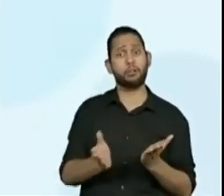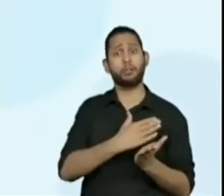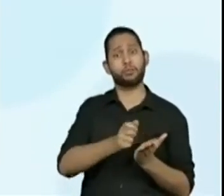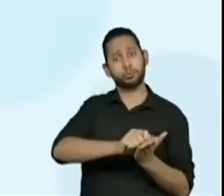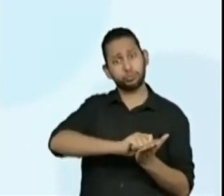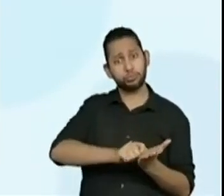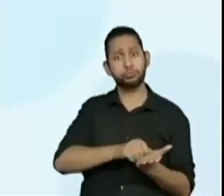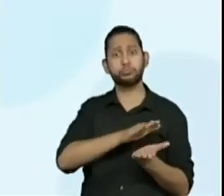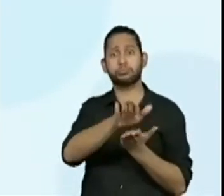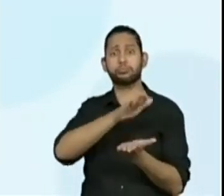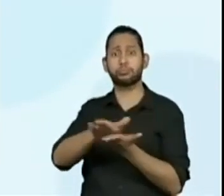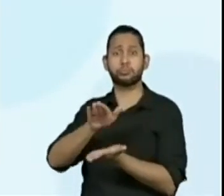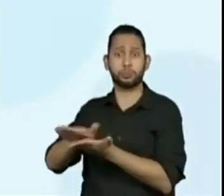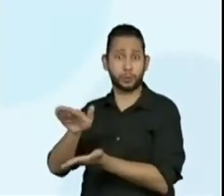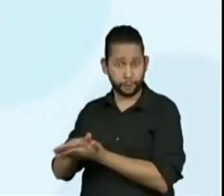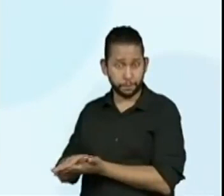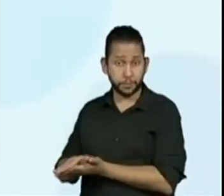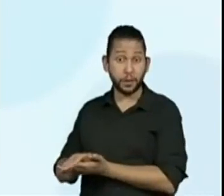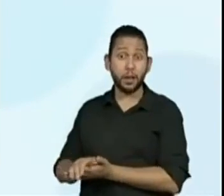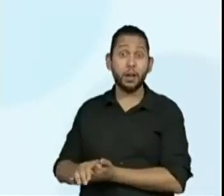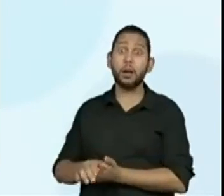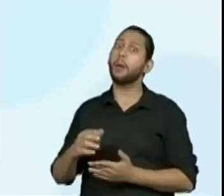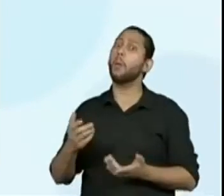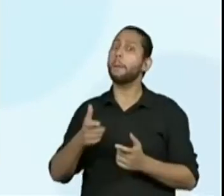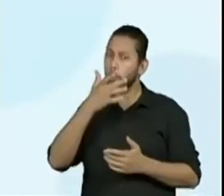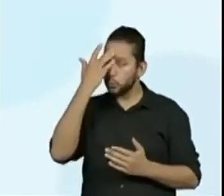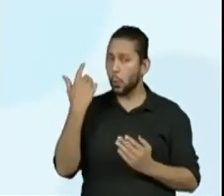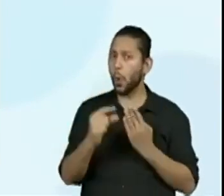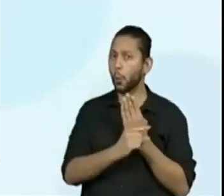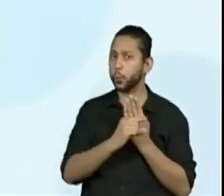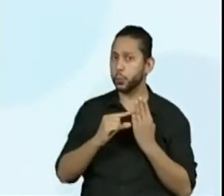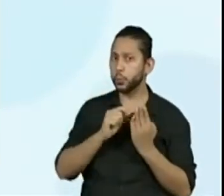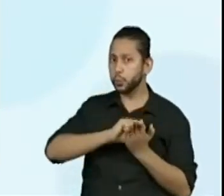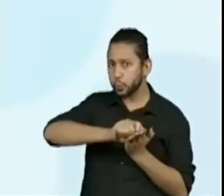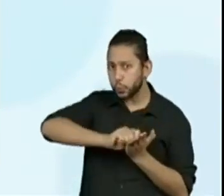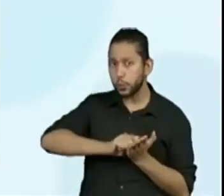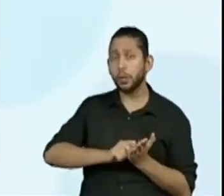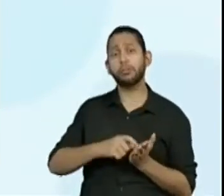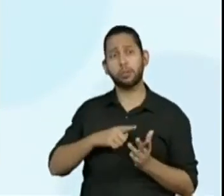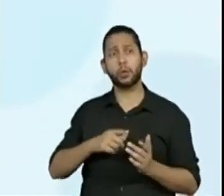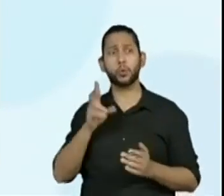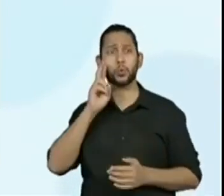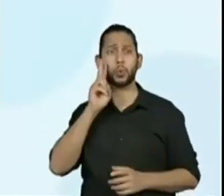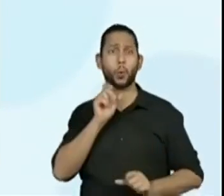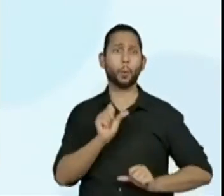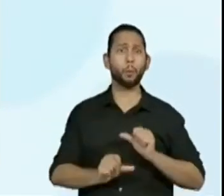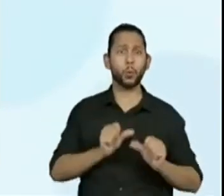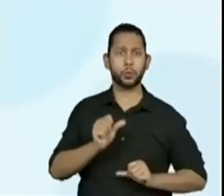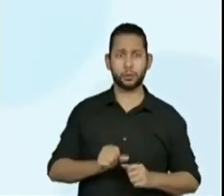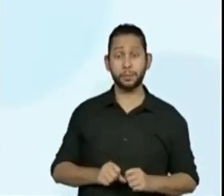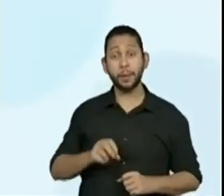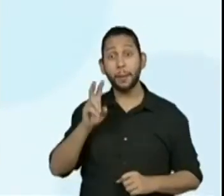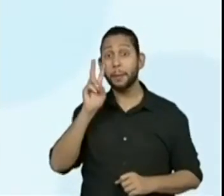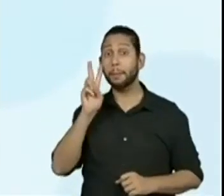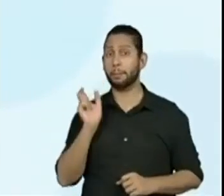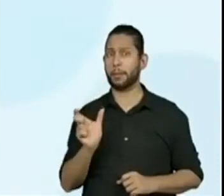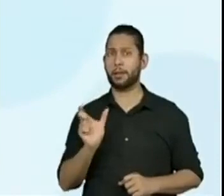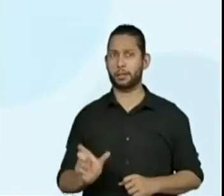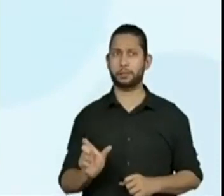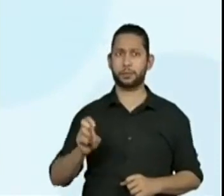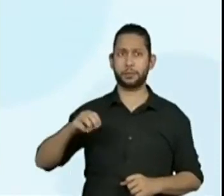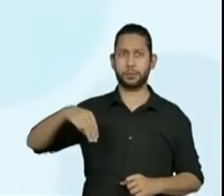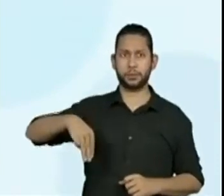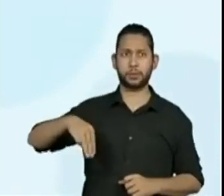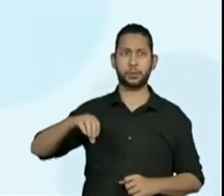vezes, fazem modificações nas histórias. Conta pra mim, o que é fazer modificações nas histórias?